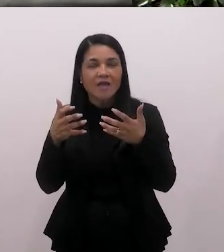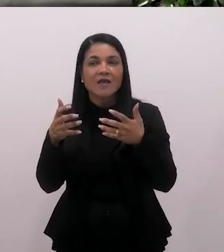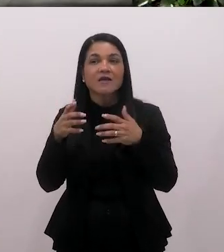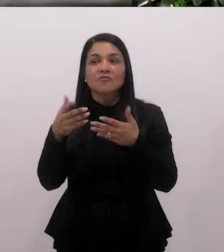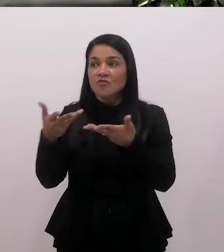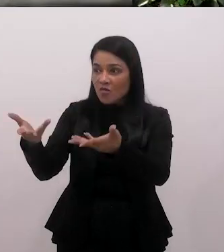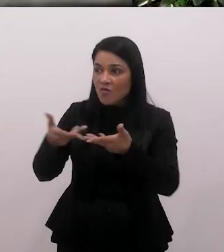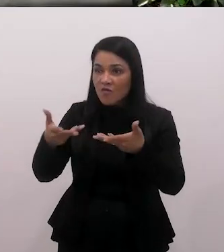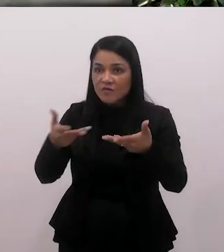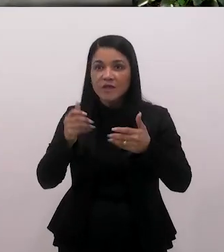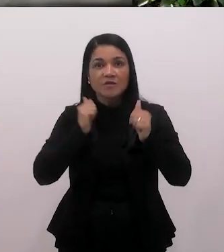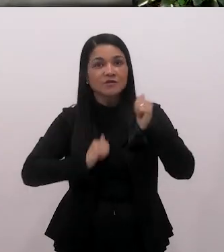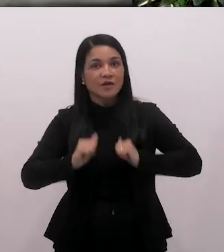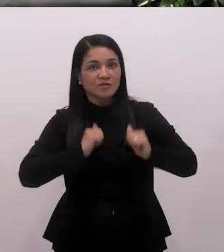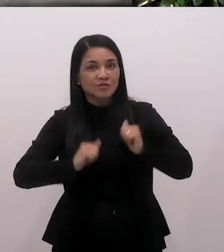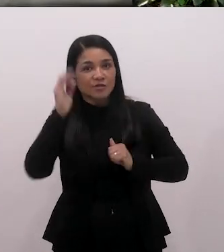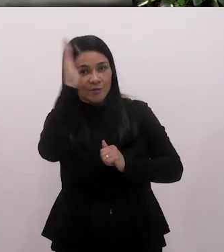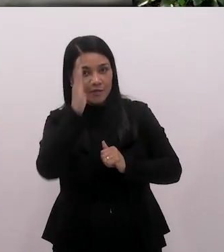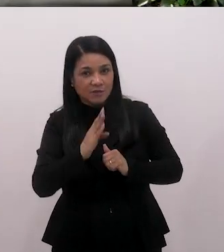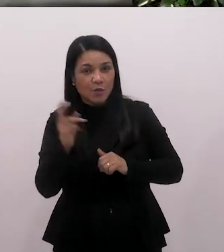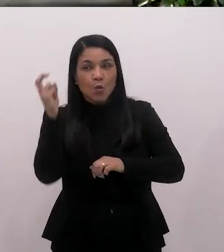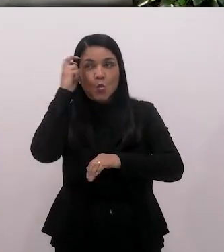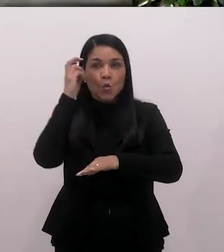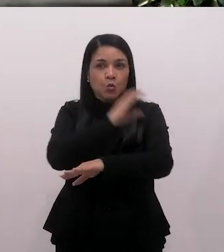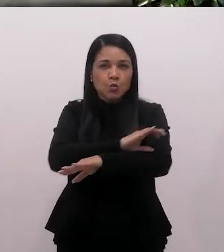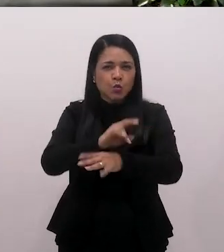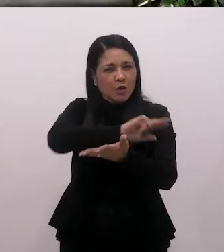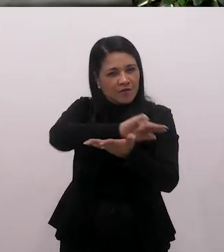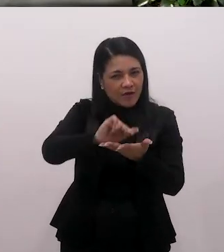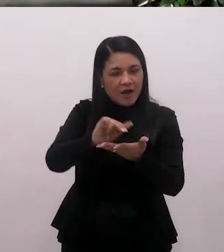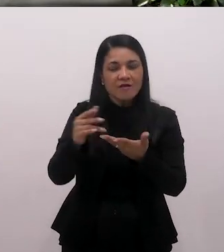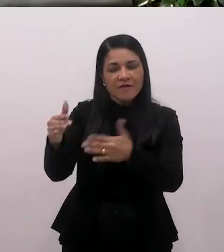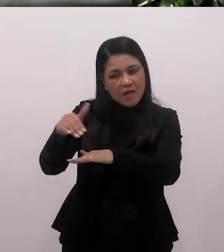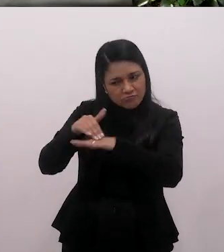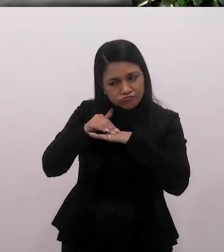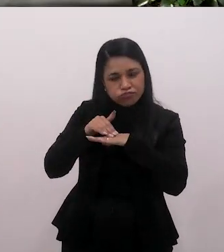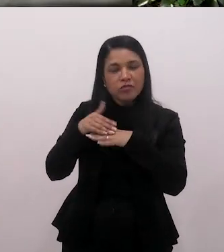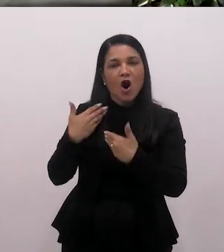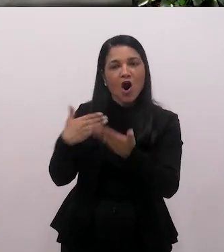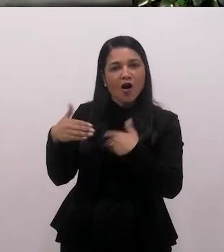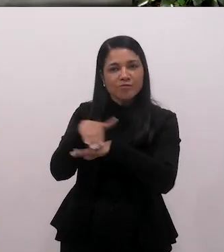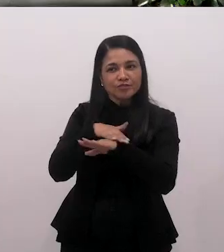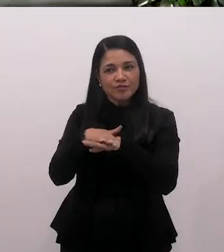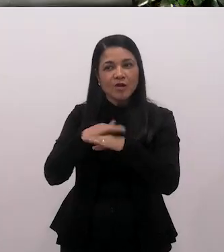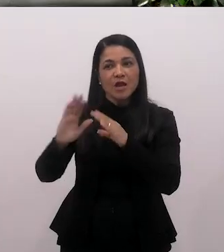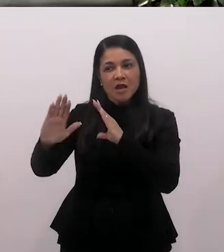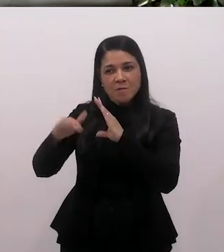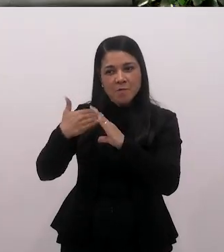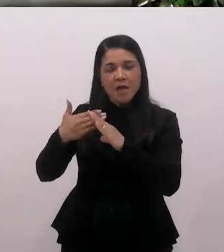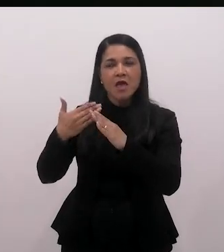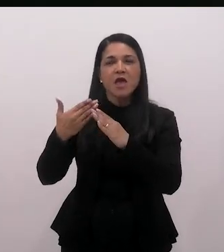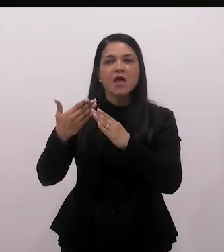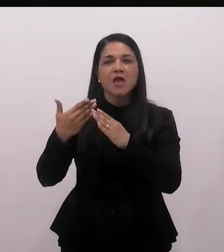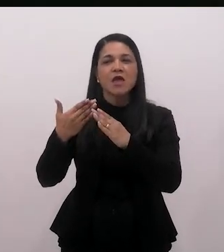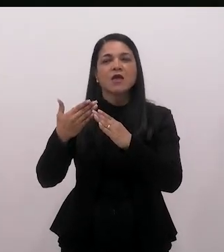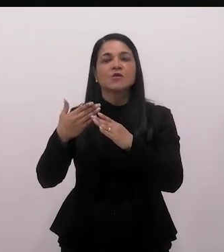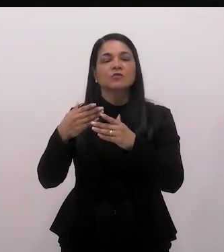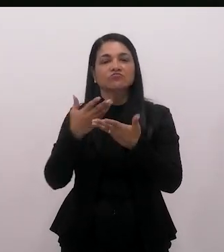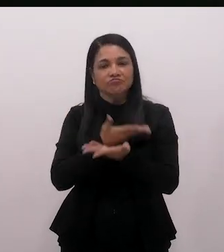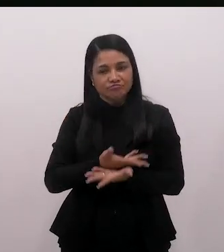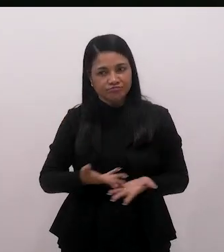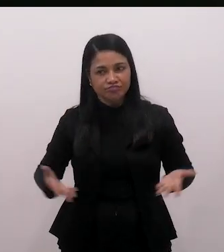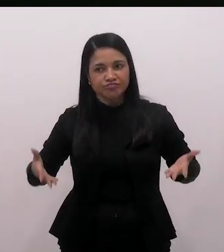queria convidar também os artistas brasileiros e não só de outras culturas que estejam aqui no Brasil, que venham falar connosco. Claro. Que enviem um e-mail para